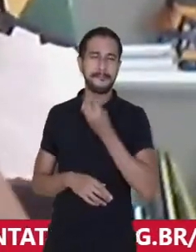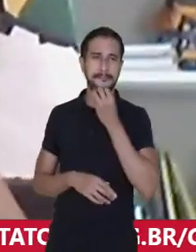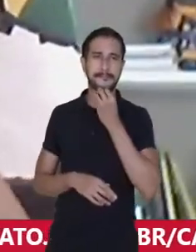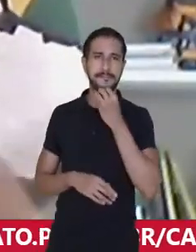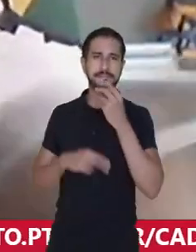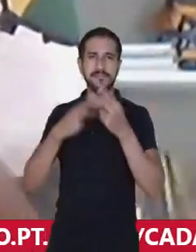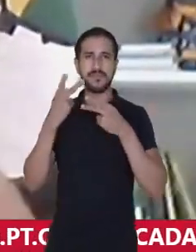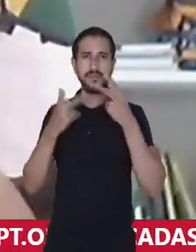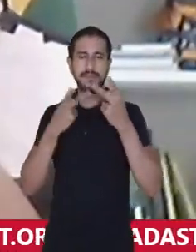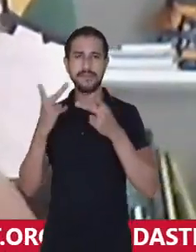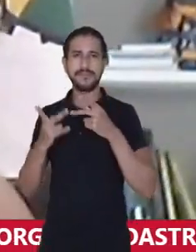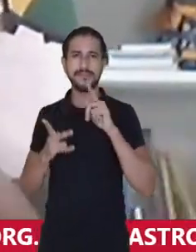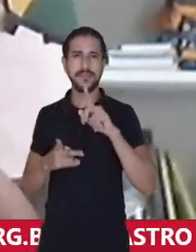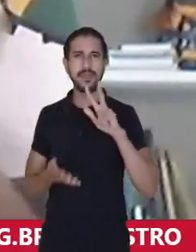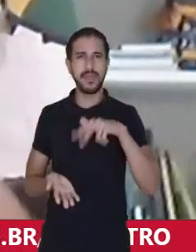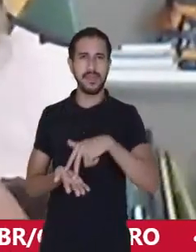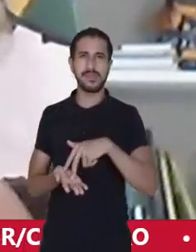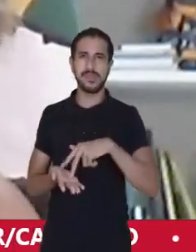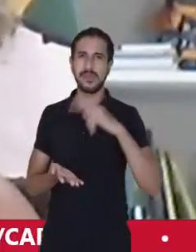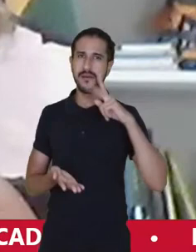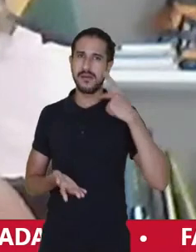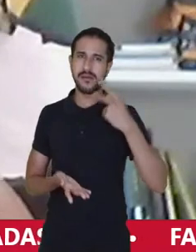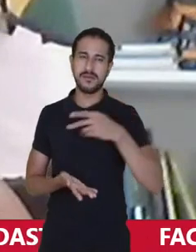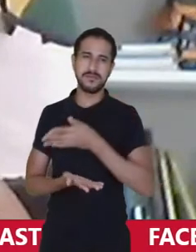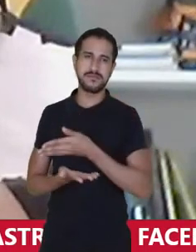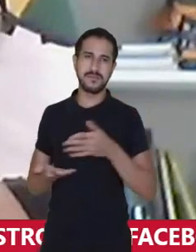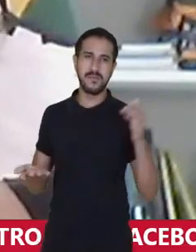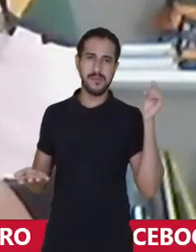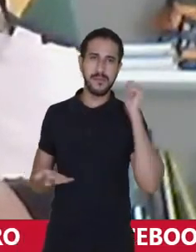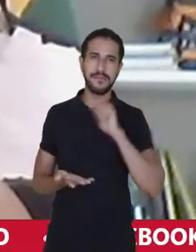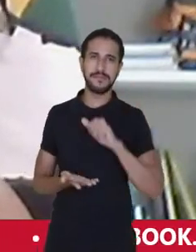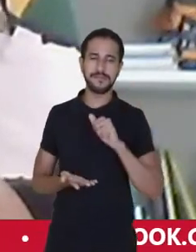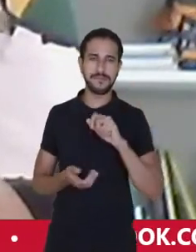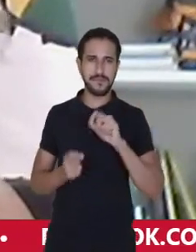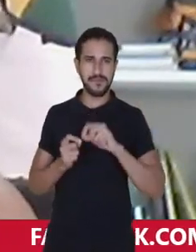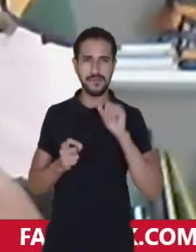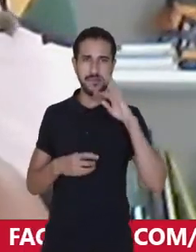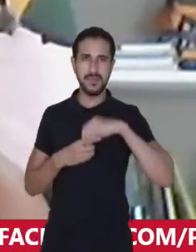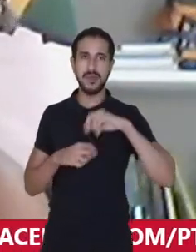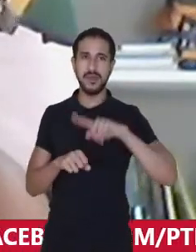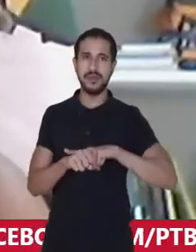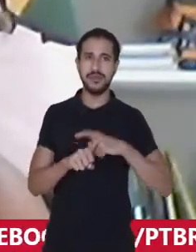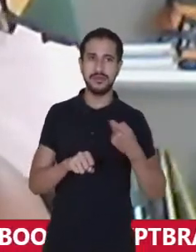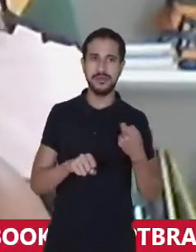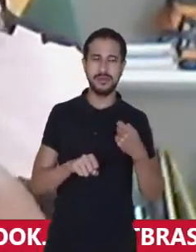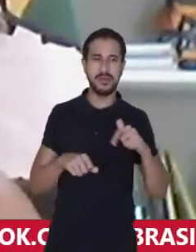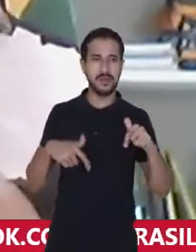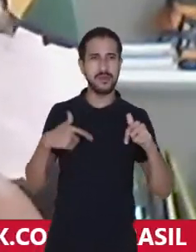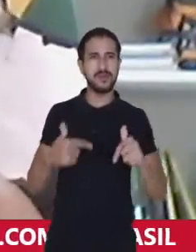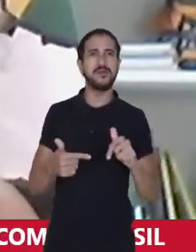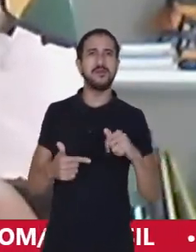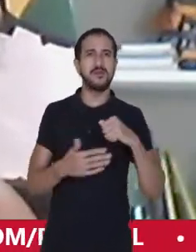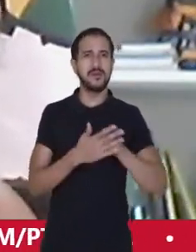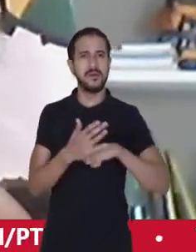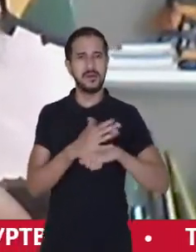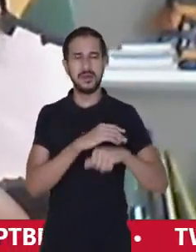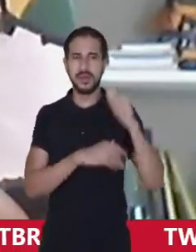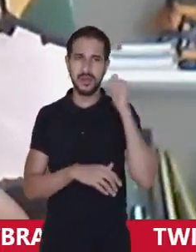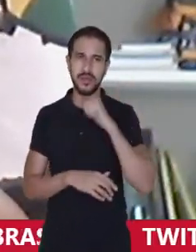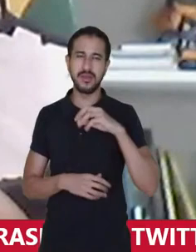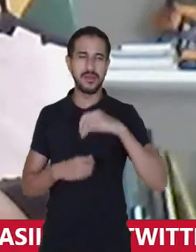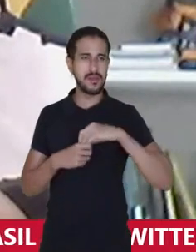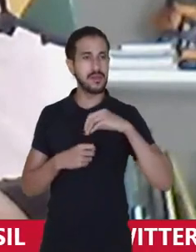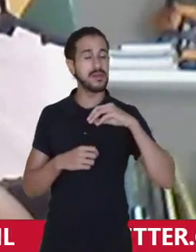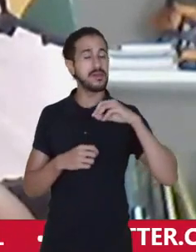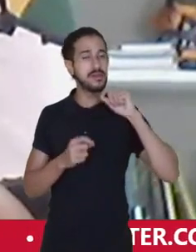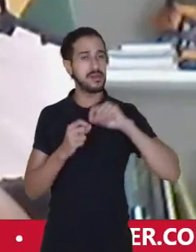de falar desse protagonismo político que as mulheres fazem nos quilombos, desses enfrentamentos que as mulheres fazem